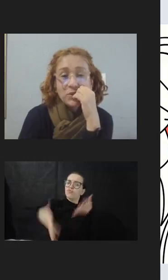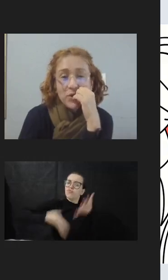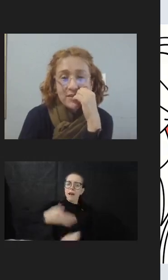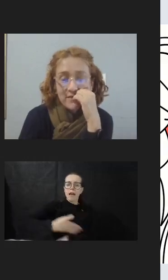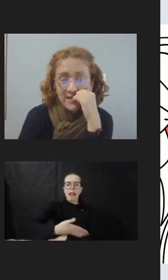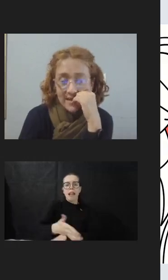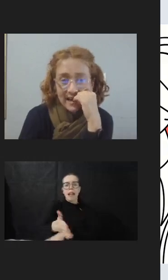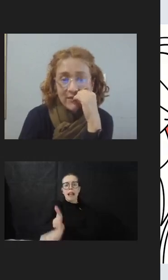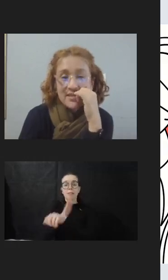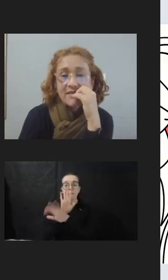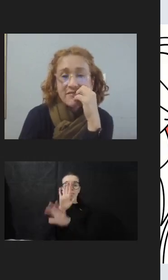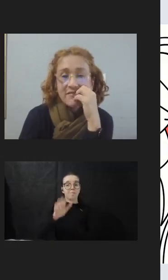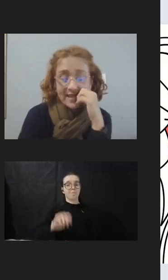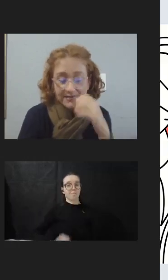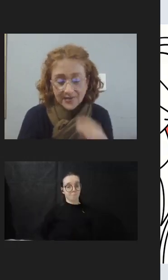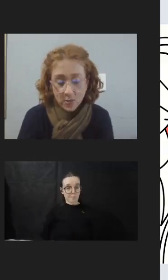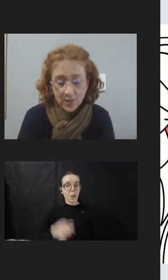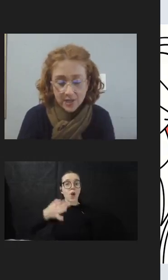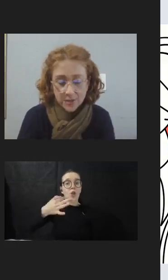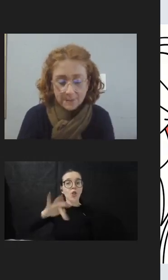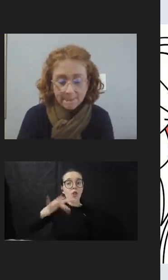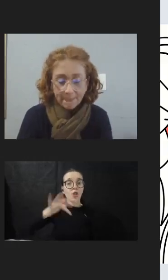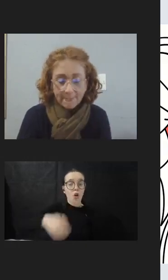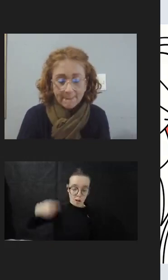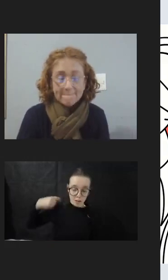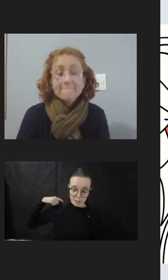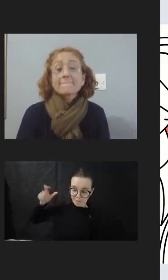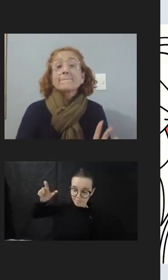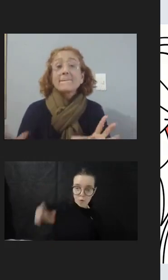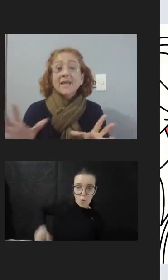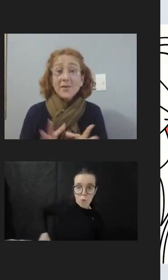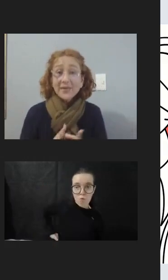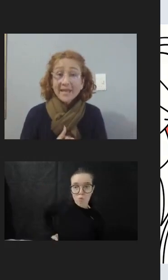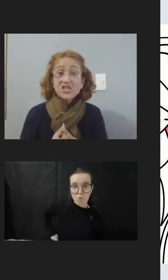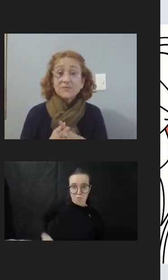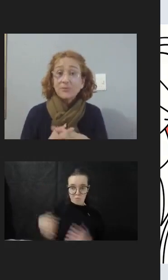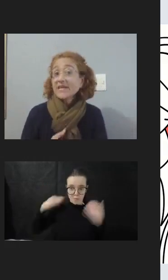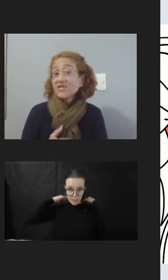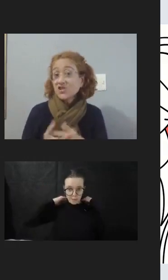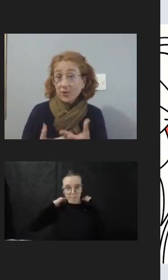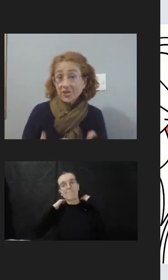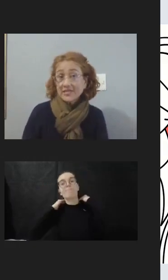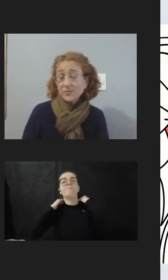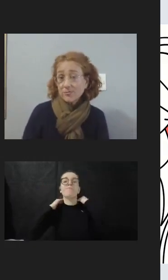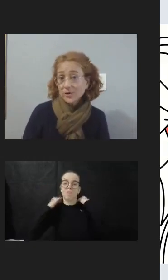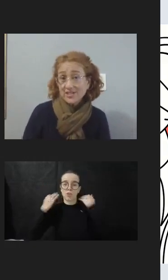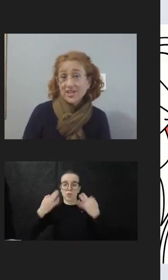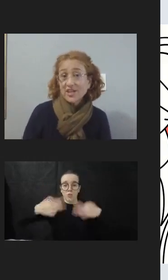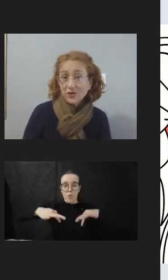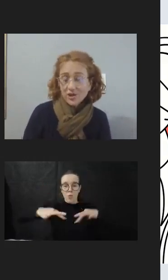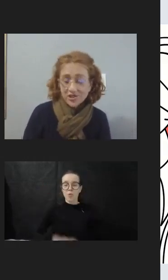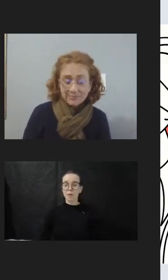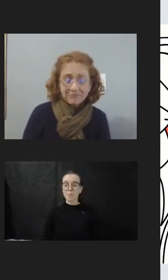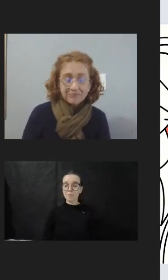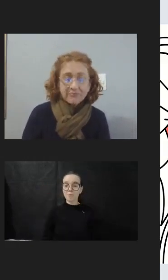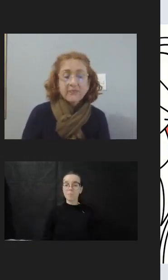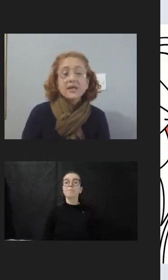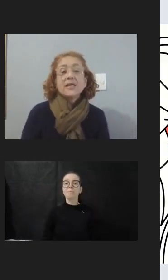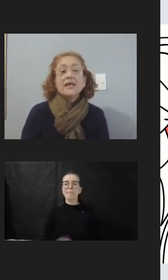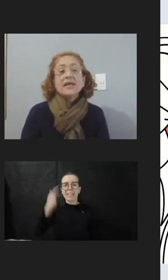Relata dor cervical e cefaleia frequente. Aí o que a gente pode trazer de hipótese